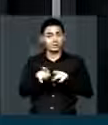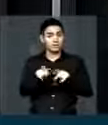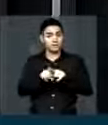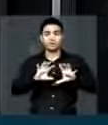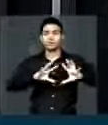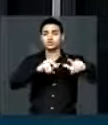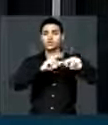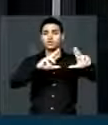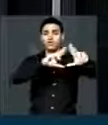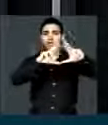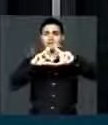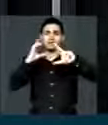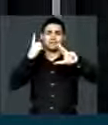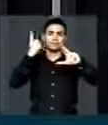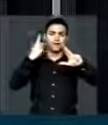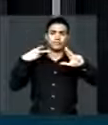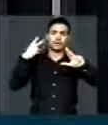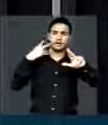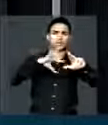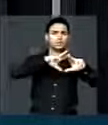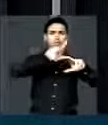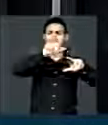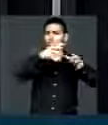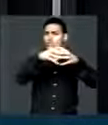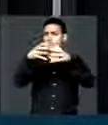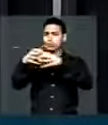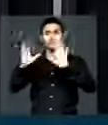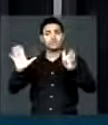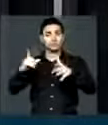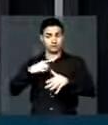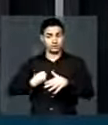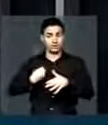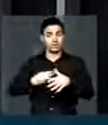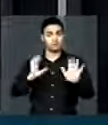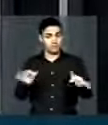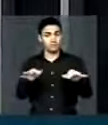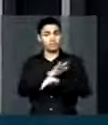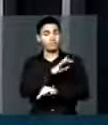assembleias legislativas e câmaras de vereadores, onde já se acham instalados